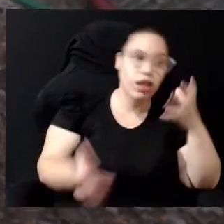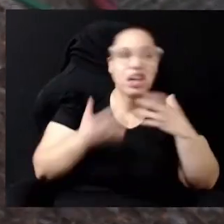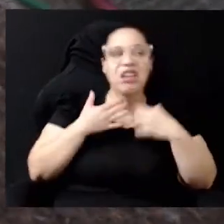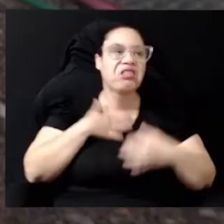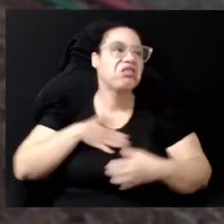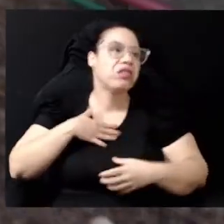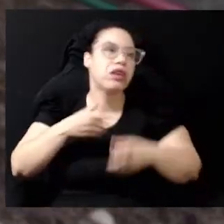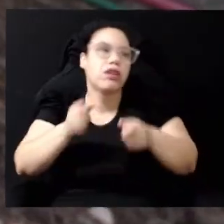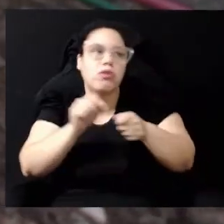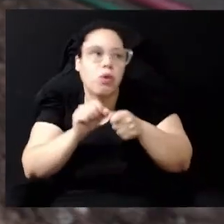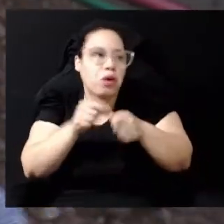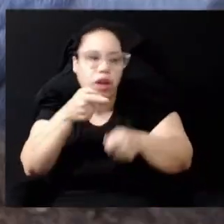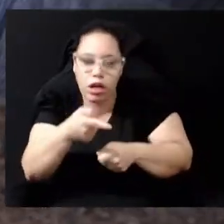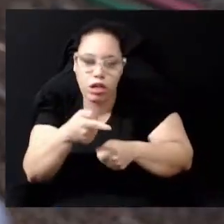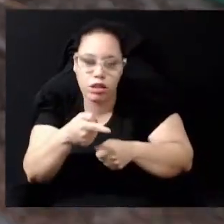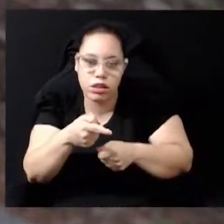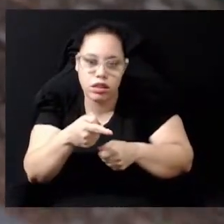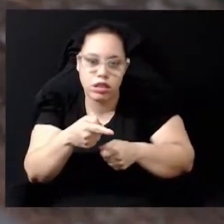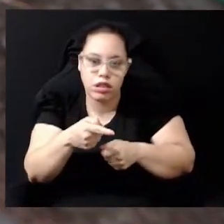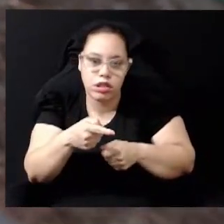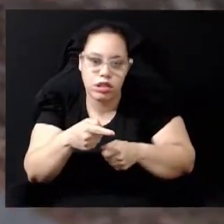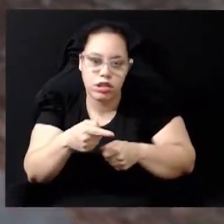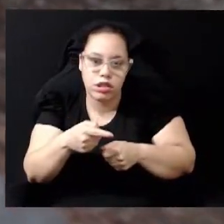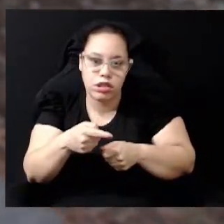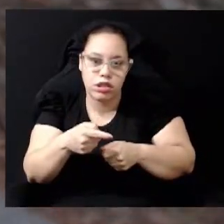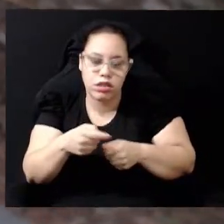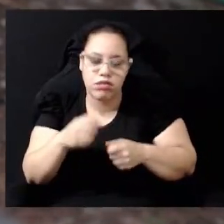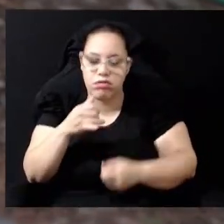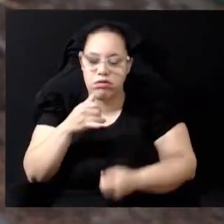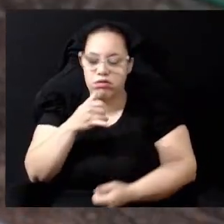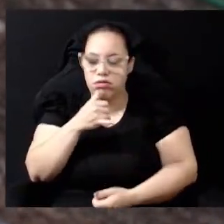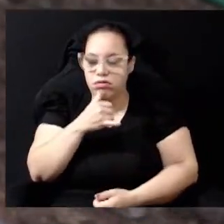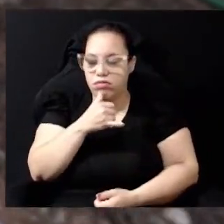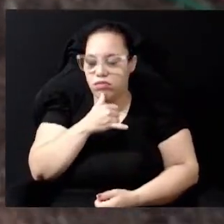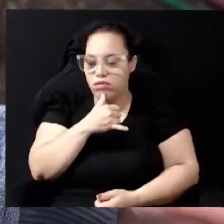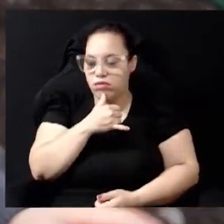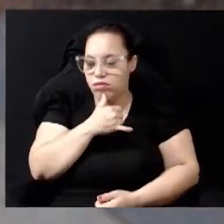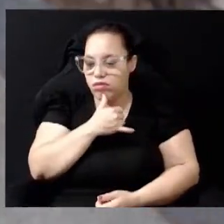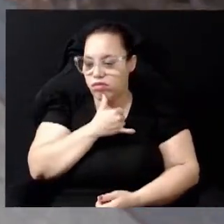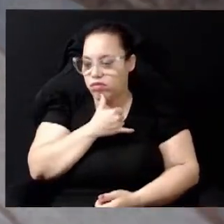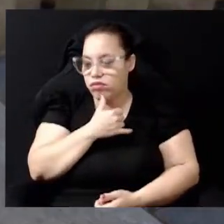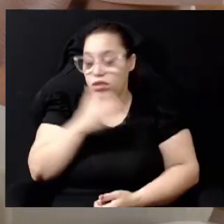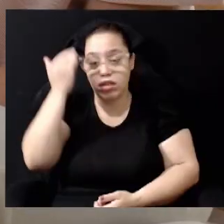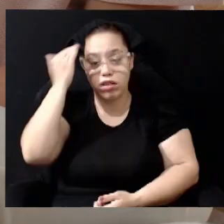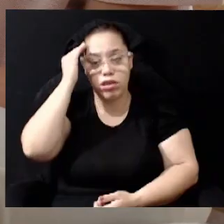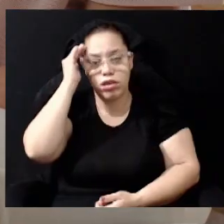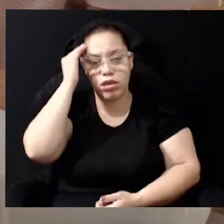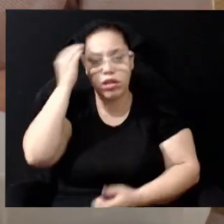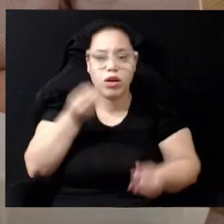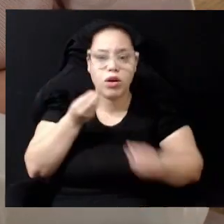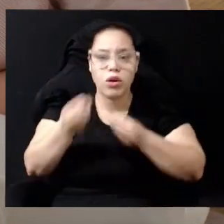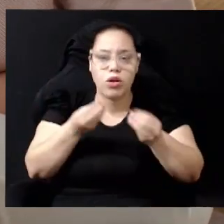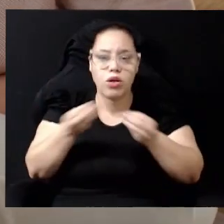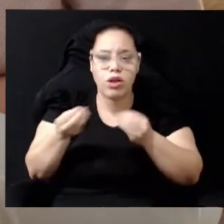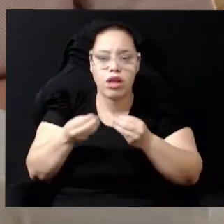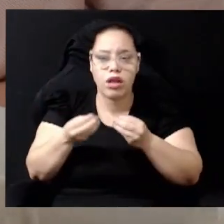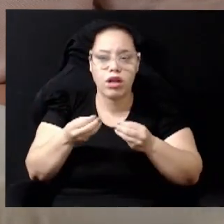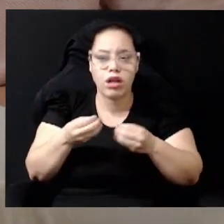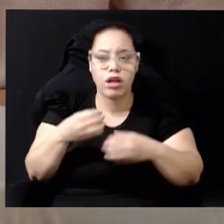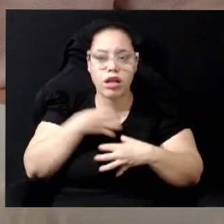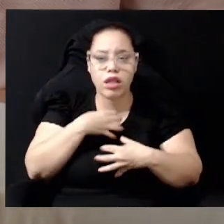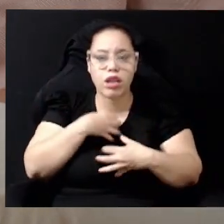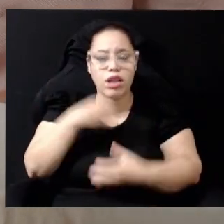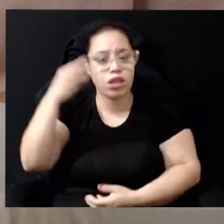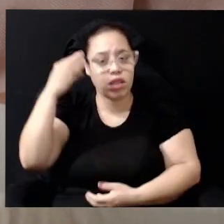fosse. Ela se frustra. E é como ela não entende como lidar com aquele